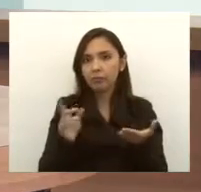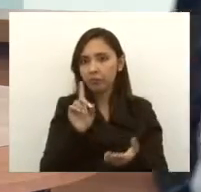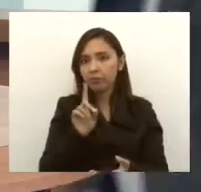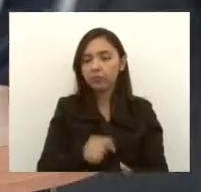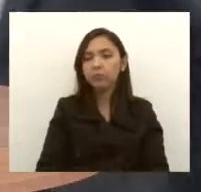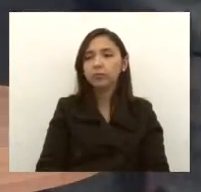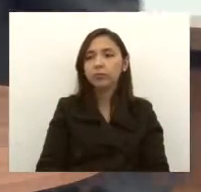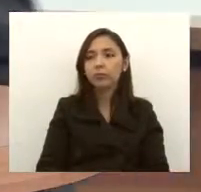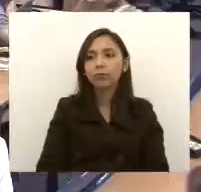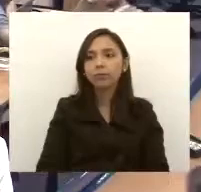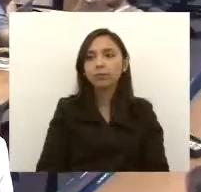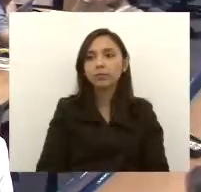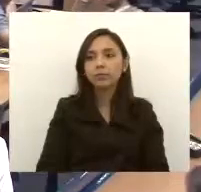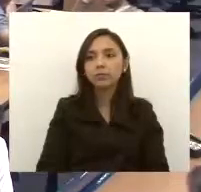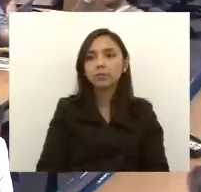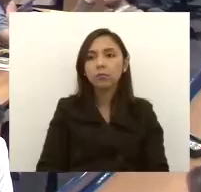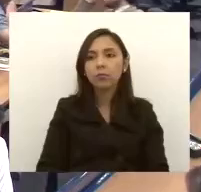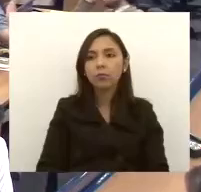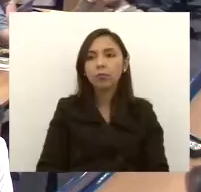Obrigado.